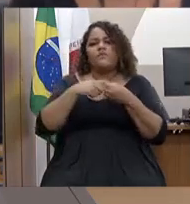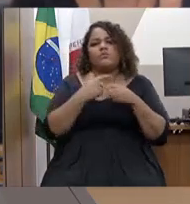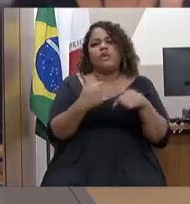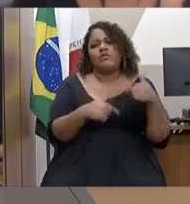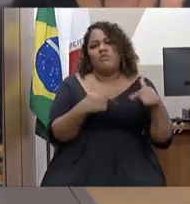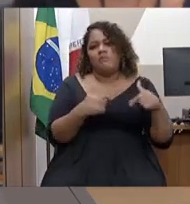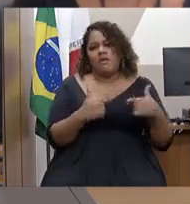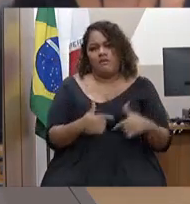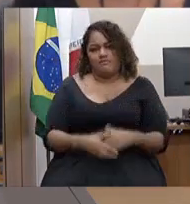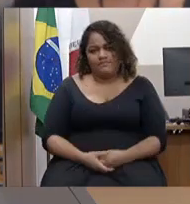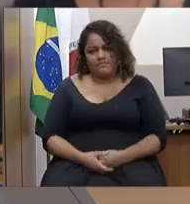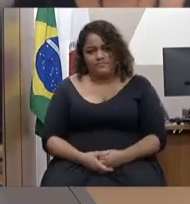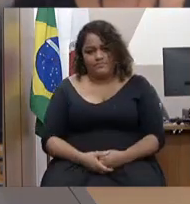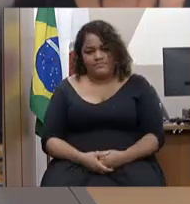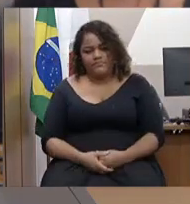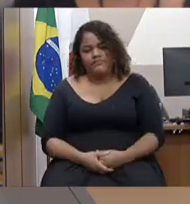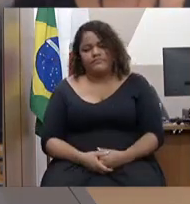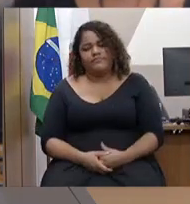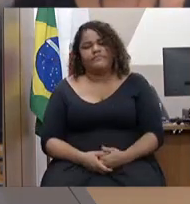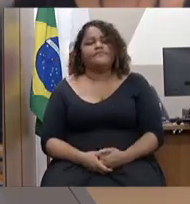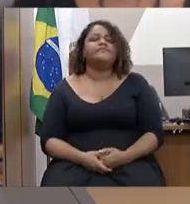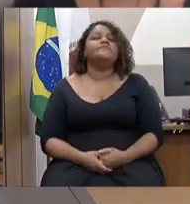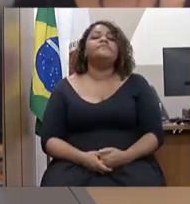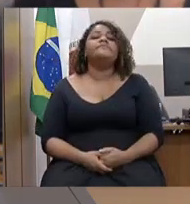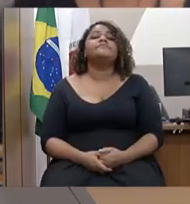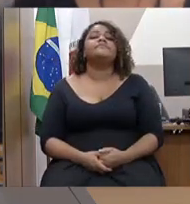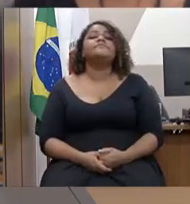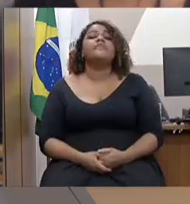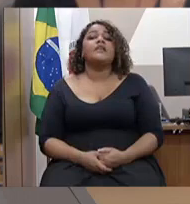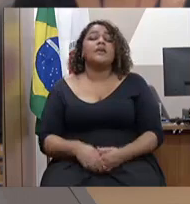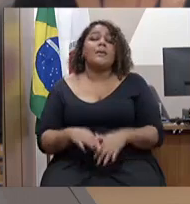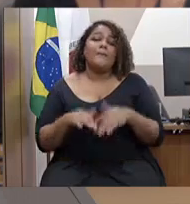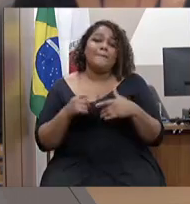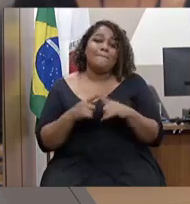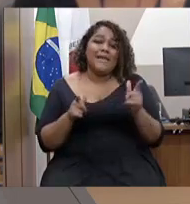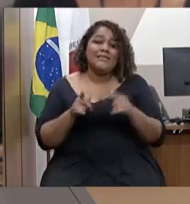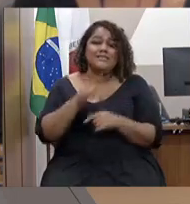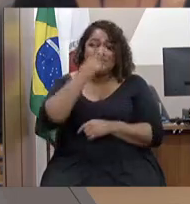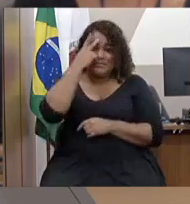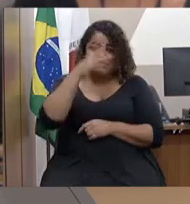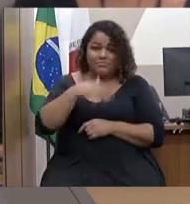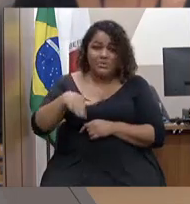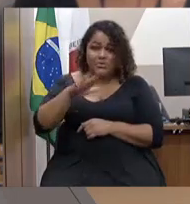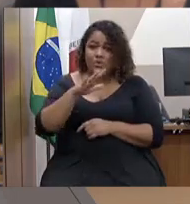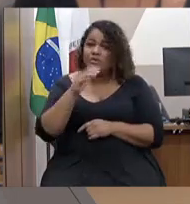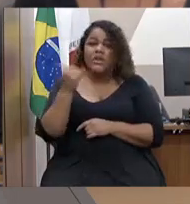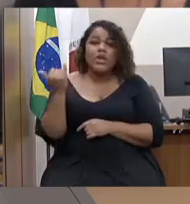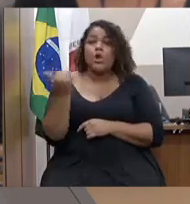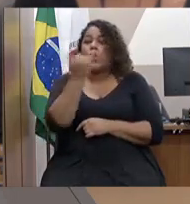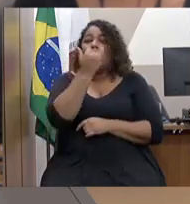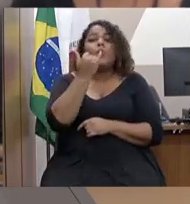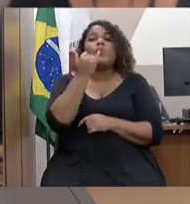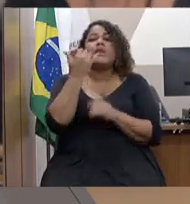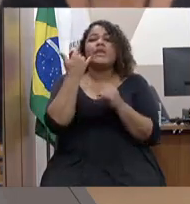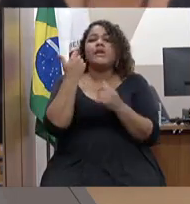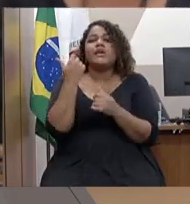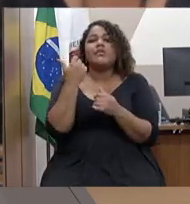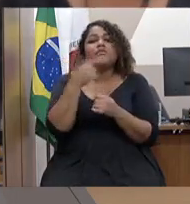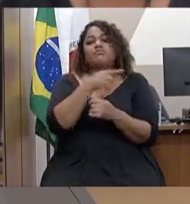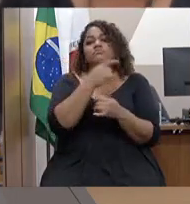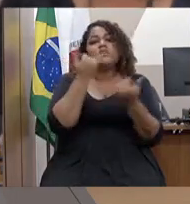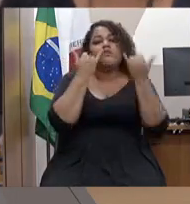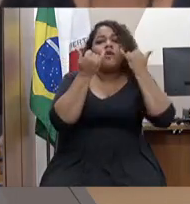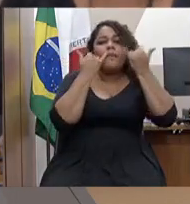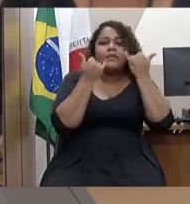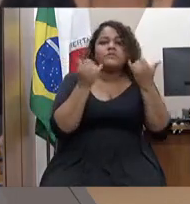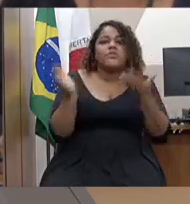trabalho dele agora quando você não comunica dados você não tem informação então por exemplo se você